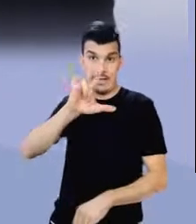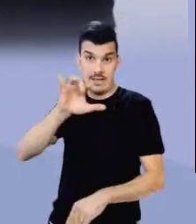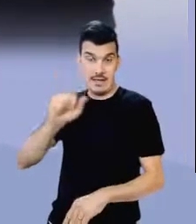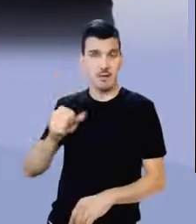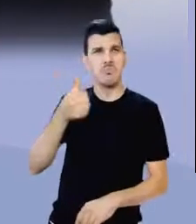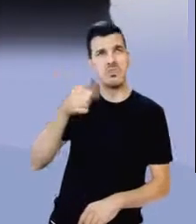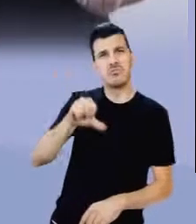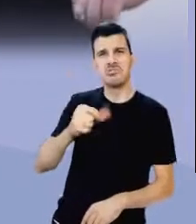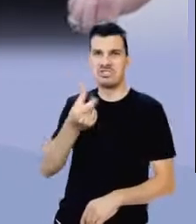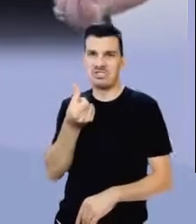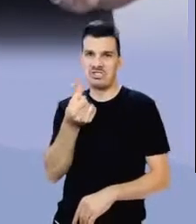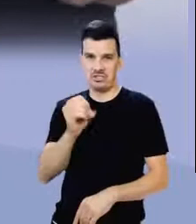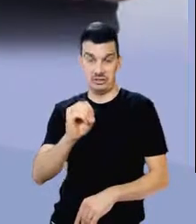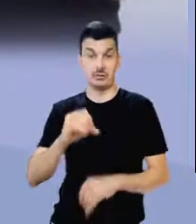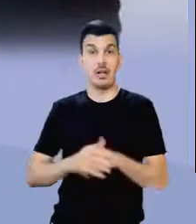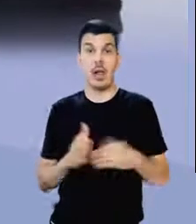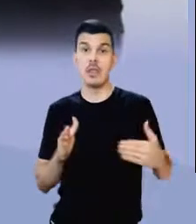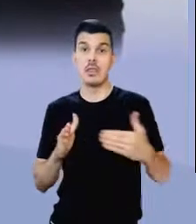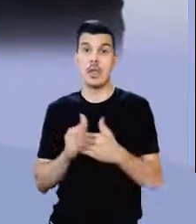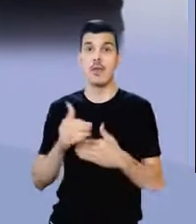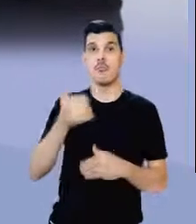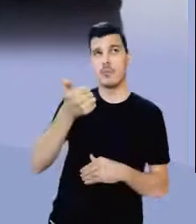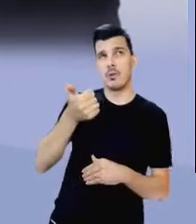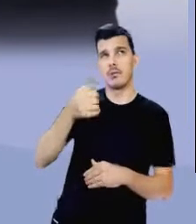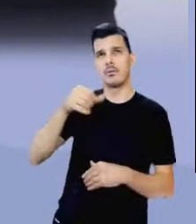em 1960 até